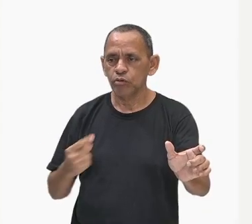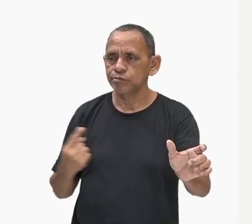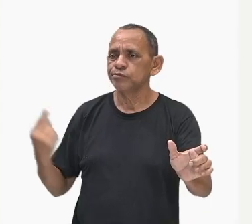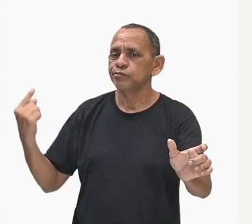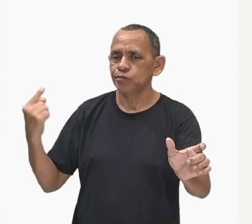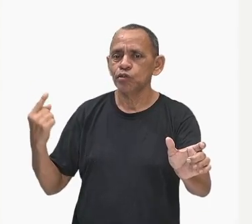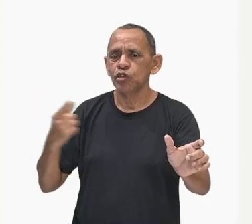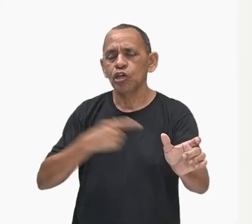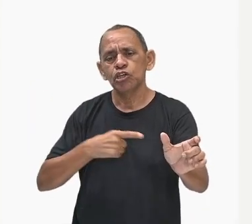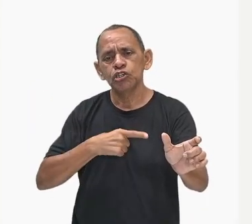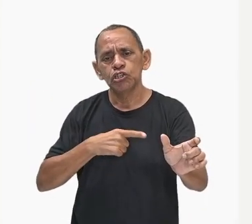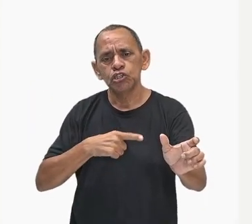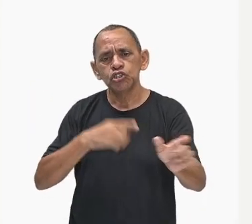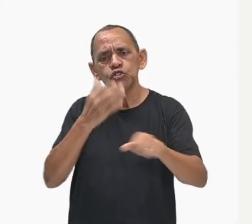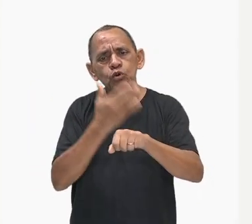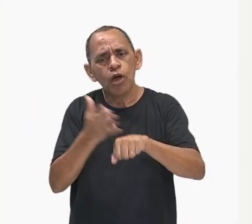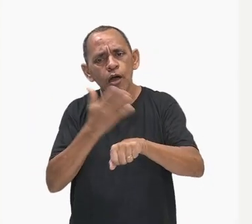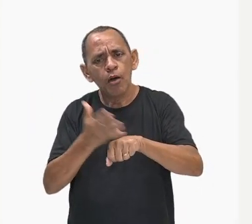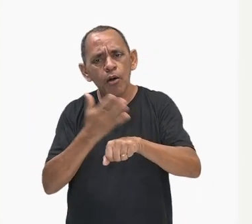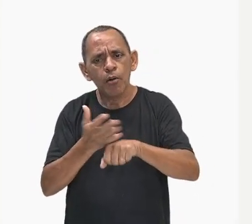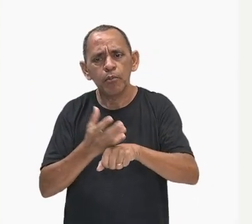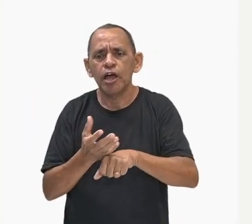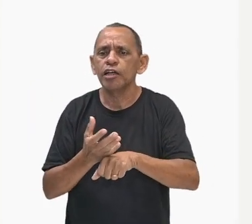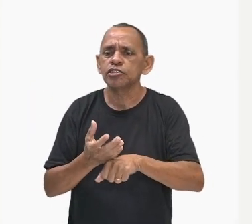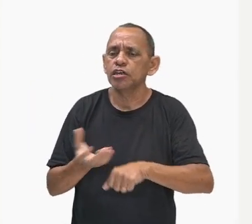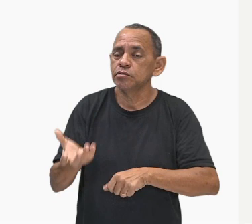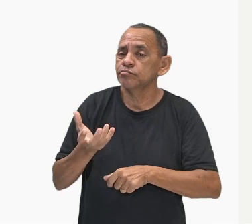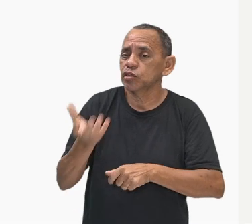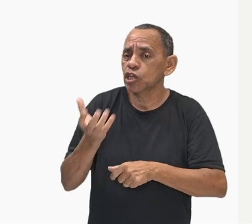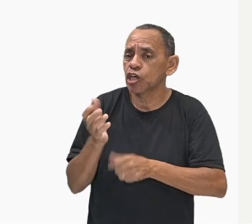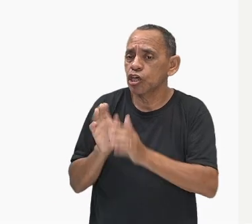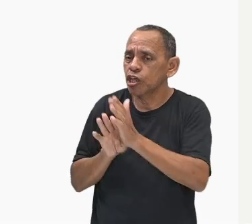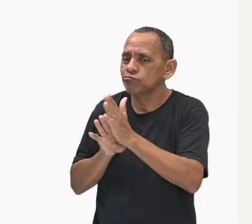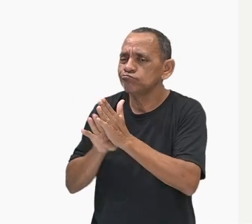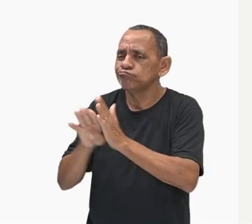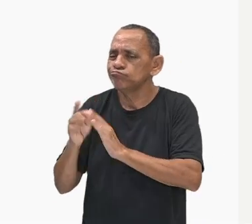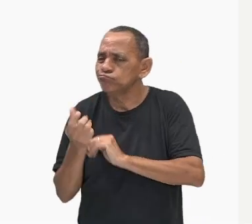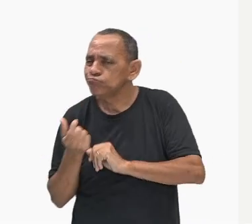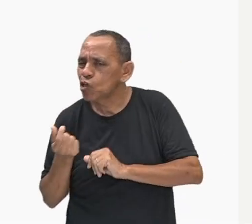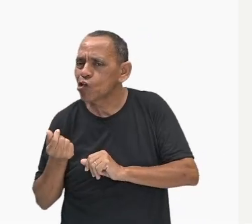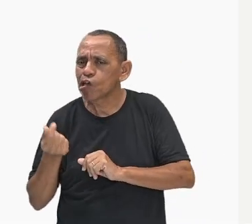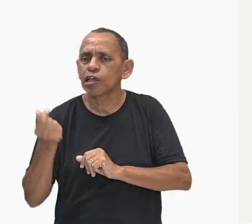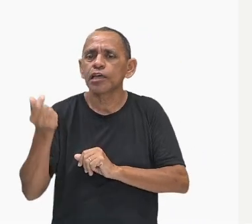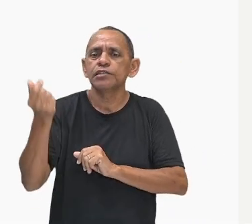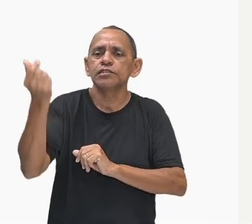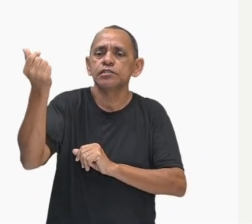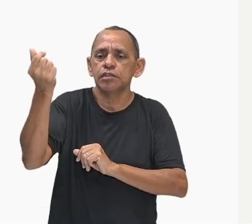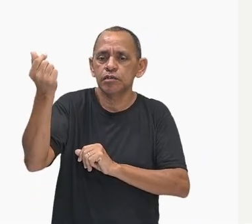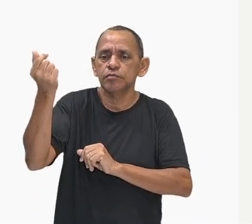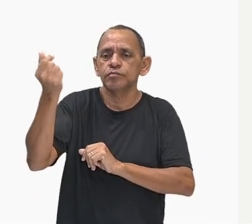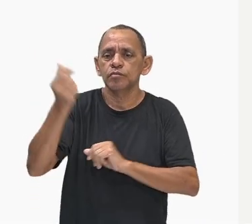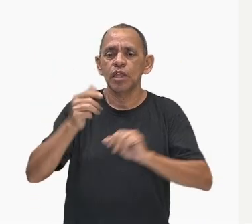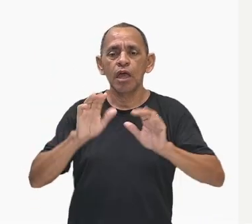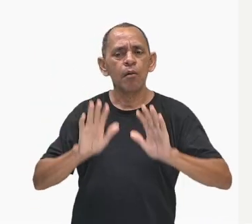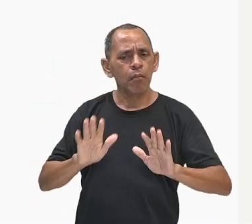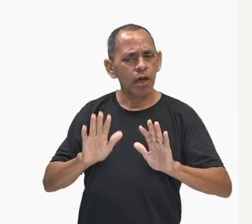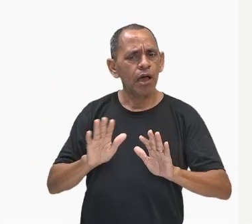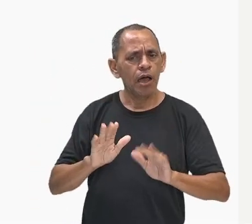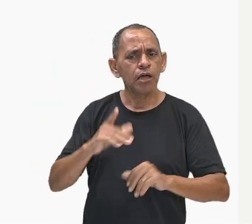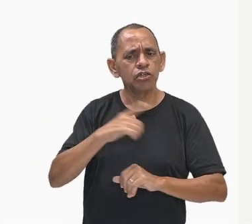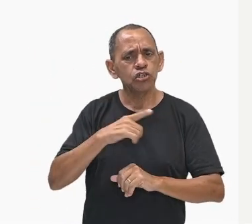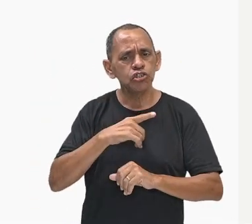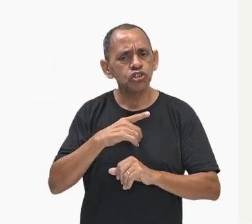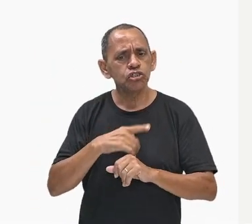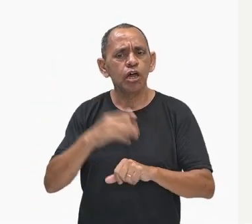a gente compreender mais ainda. O rei inglês era anglicano, mas tinha boas relações com a Igreja Católica.